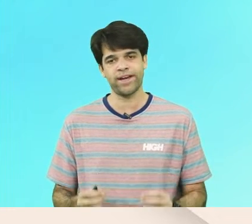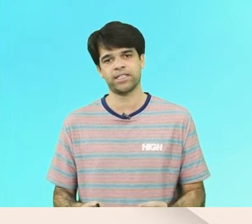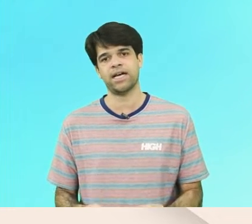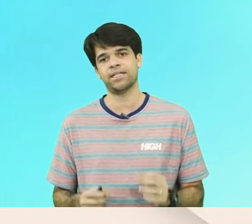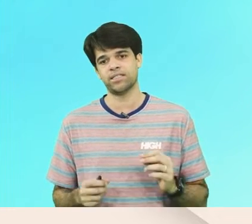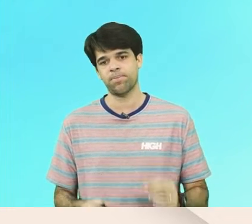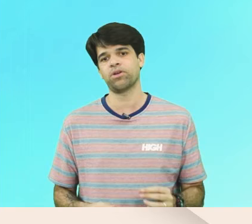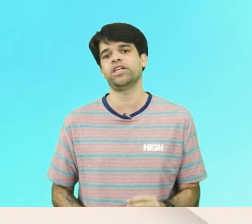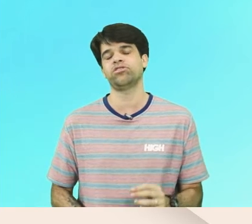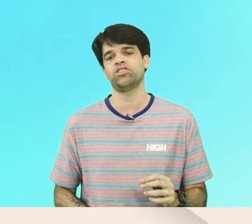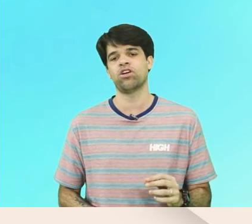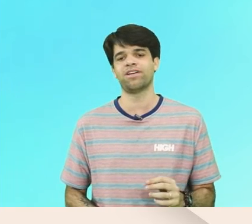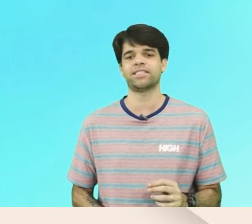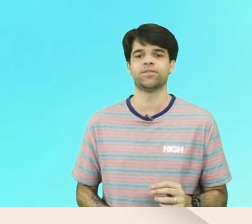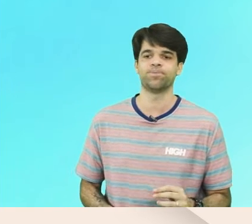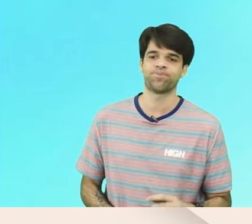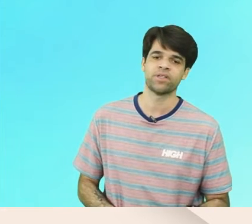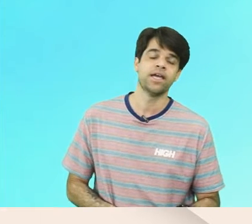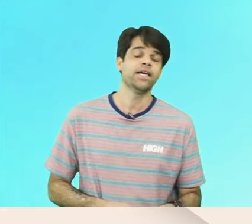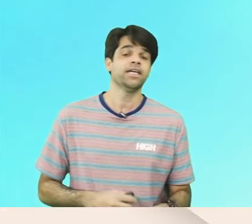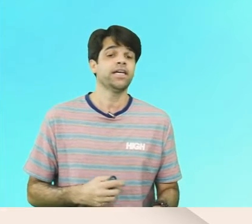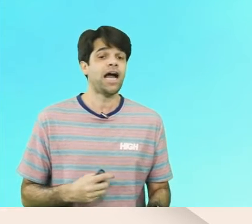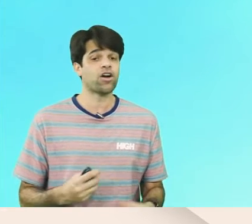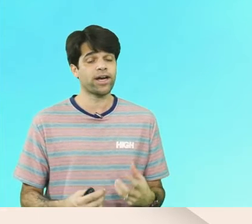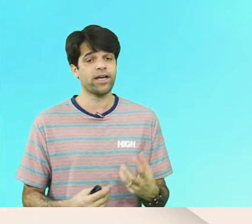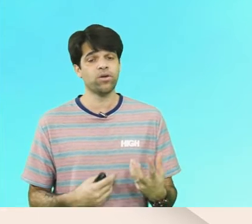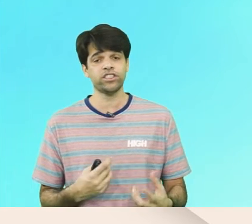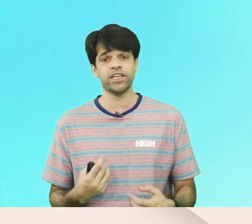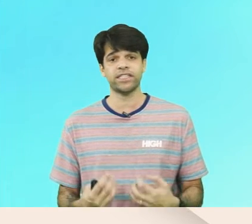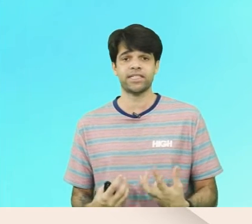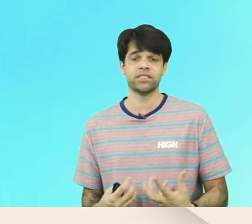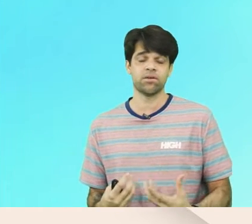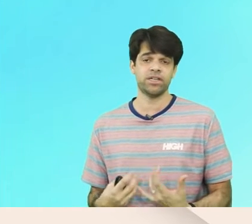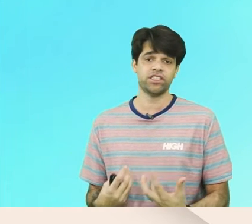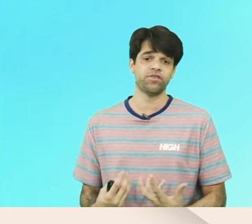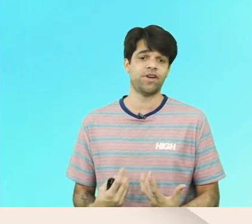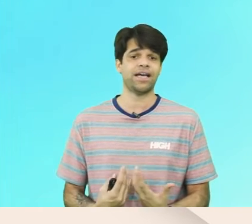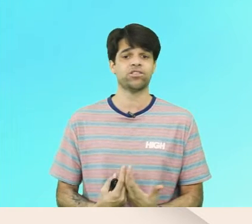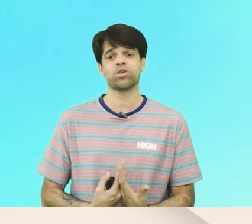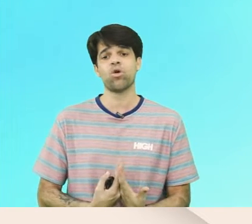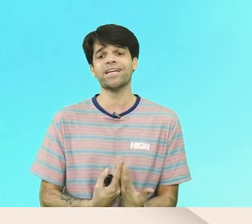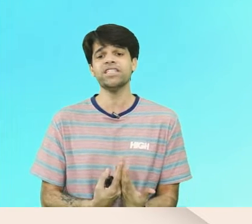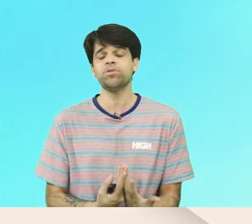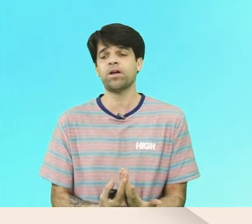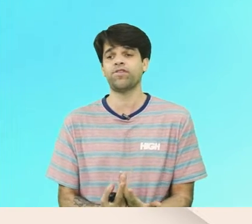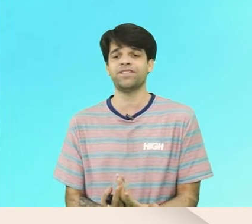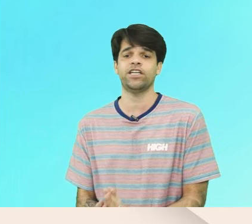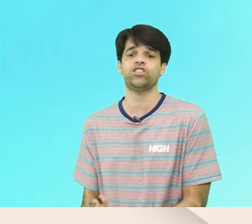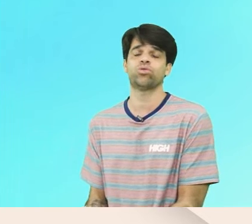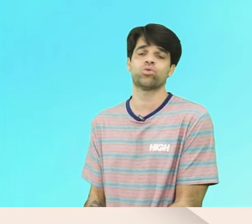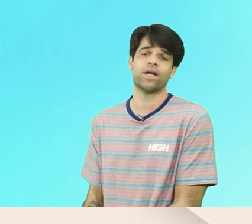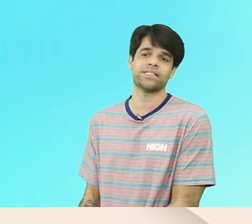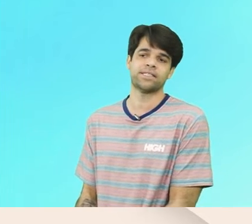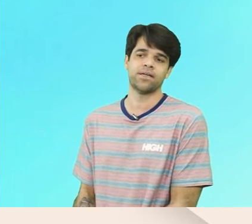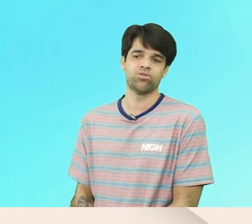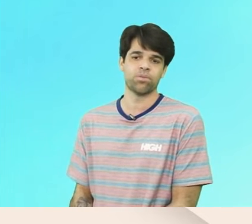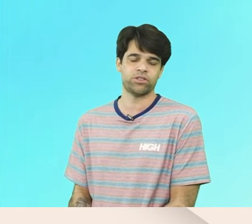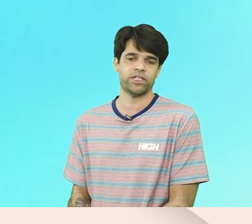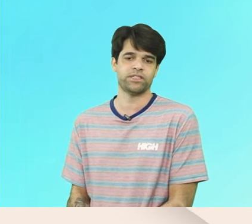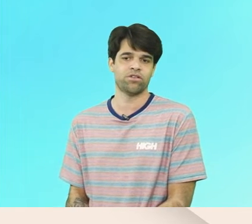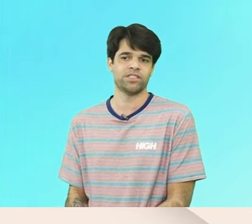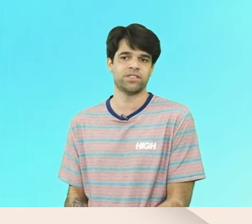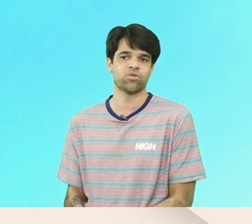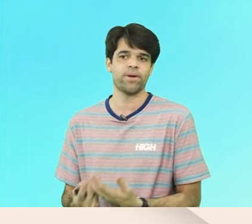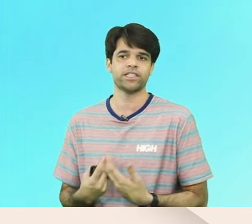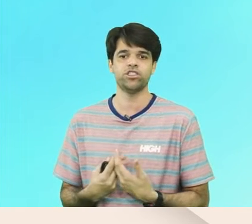muito conectadas a projetos de inovação. Agora, eu acho que é interessante também a gente falar sobre como é que a gente pode fazer a estruturação